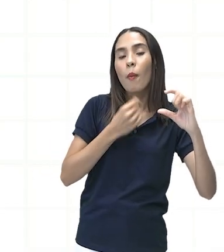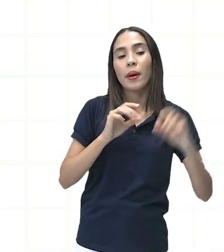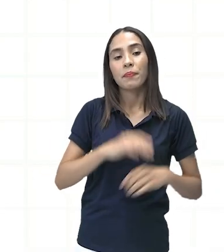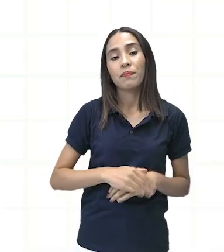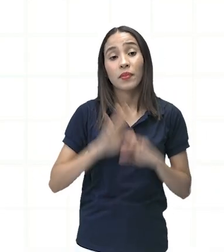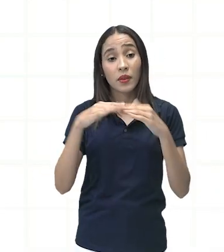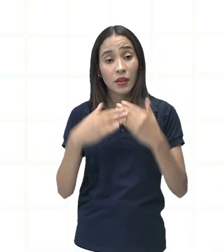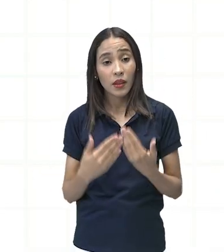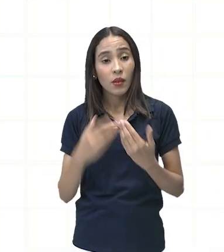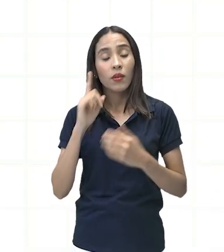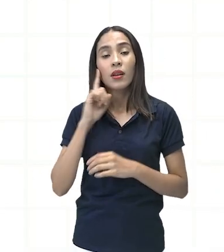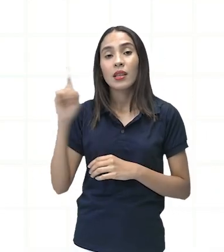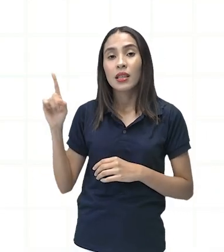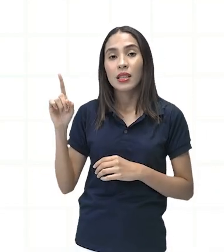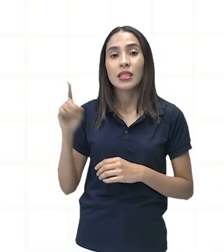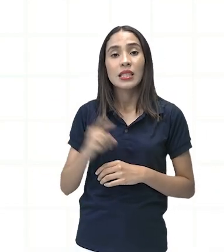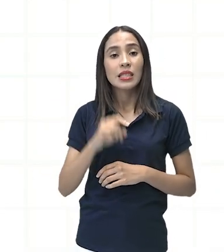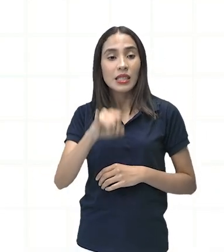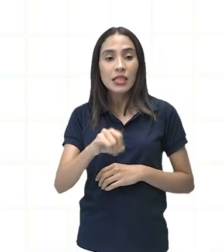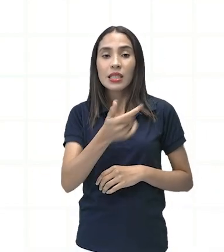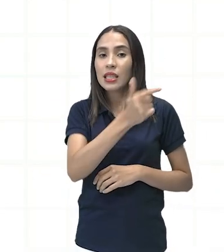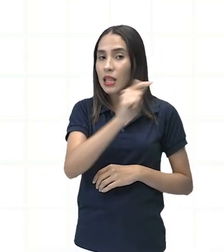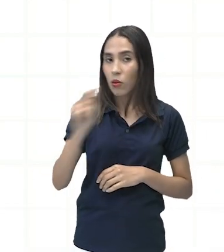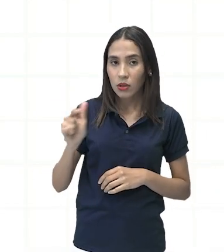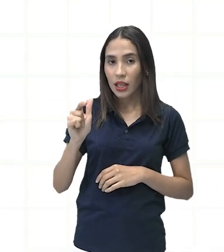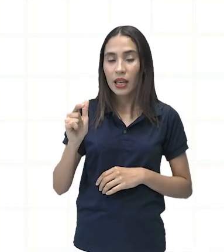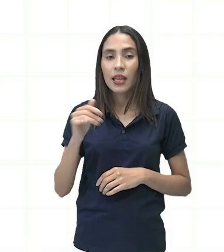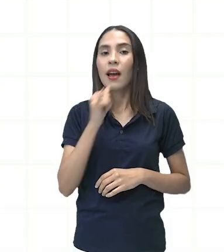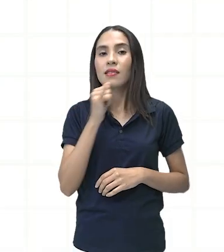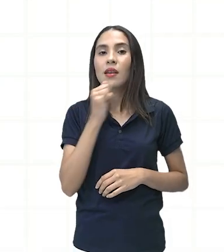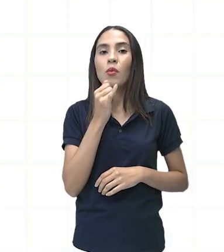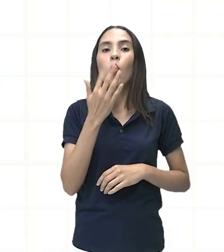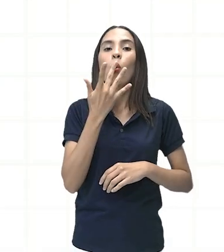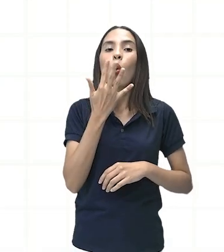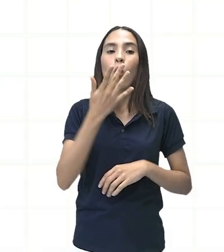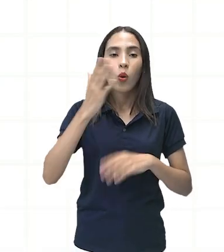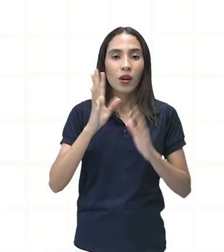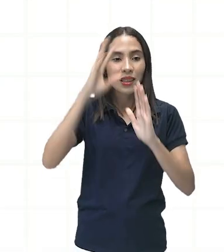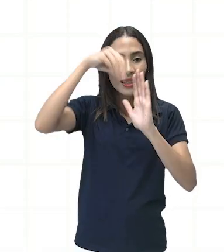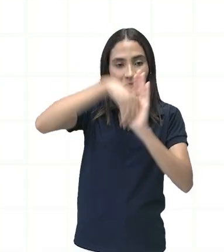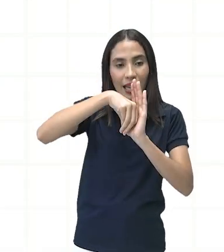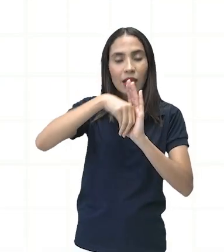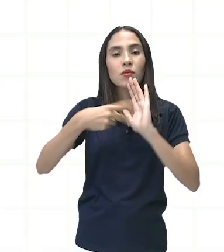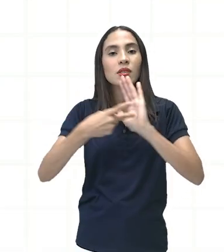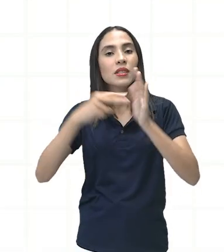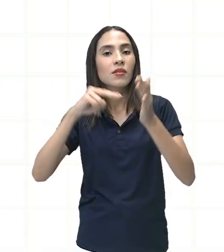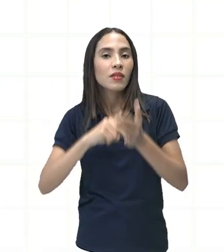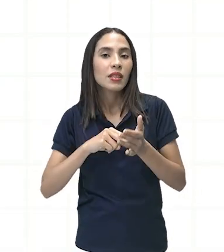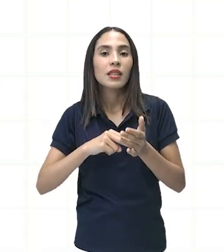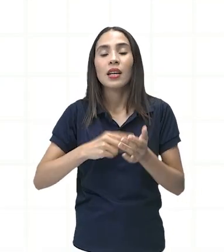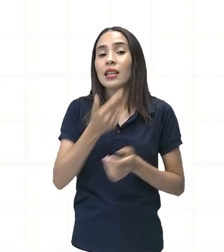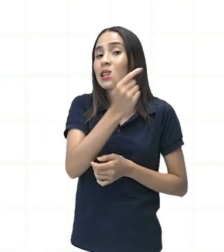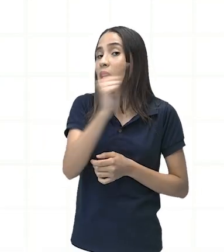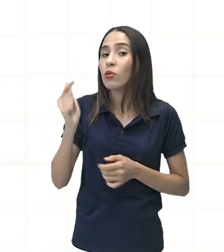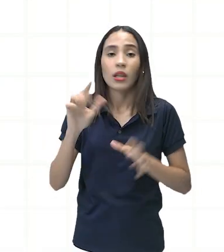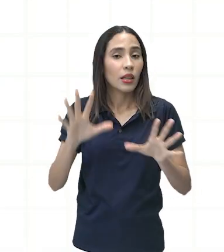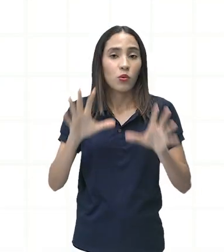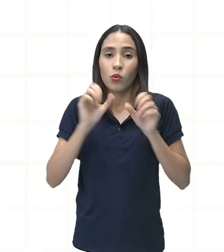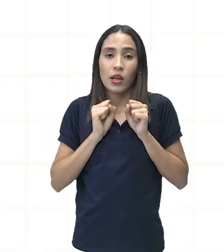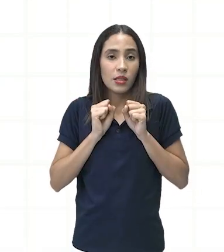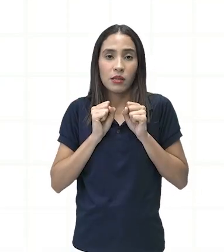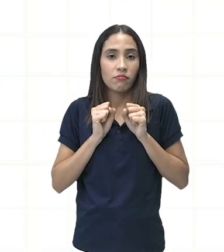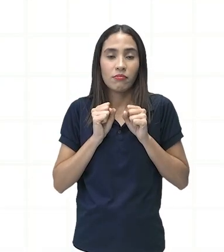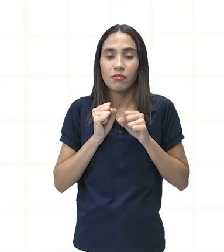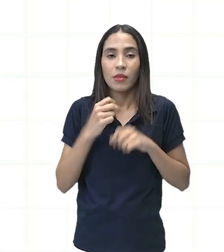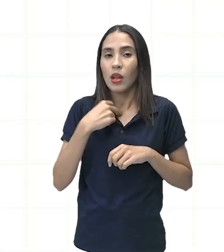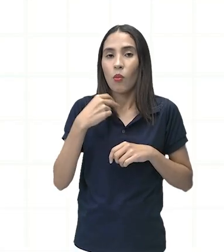quadrado, um homem. Por sua vez, quando esses símbolos eles não estão preenchidos, significa que esses indivíduos não